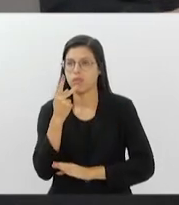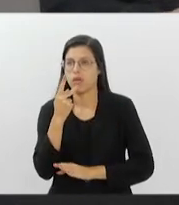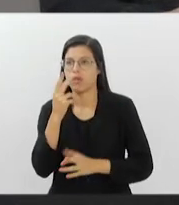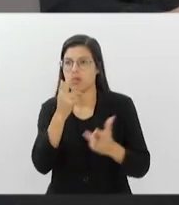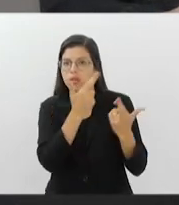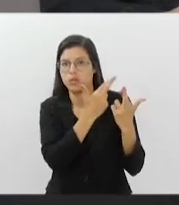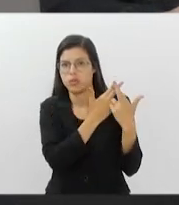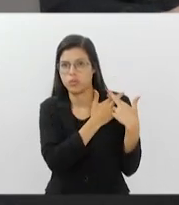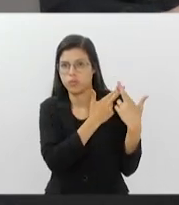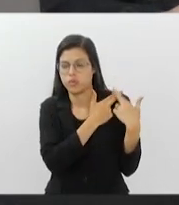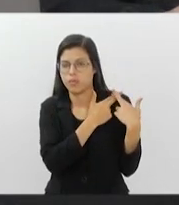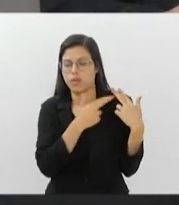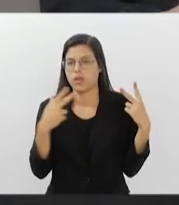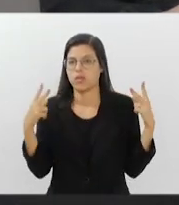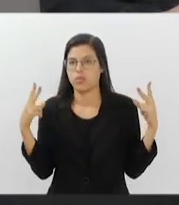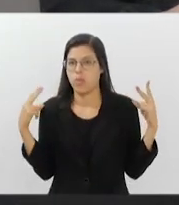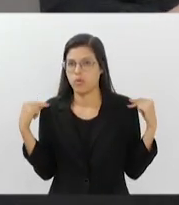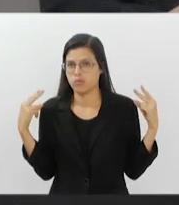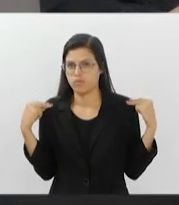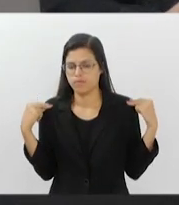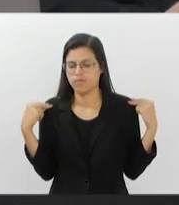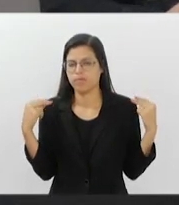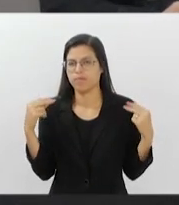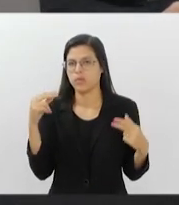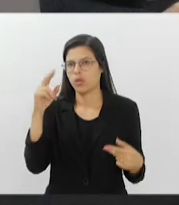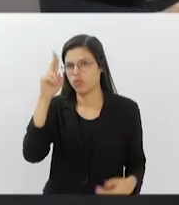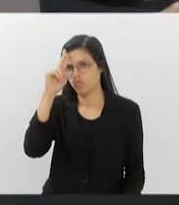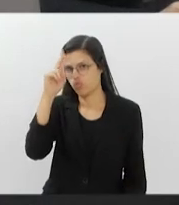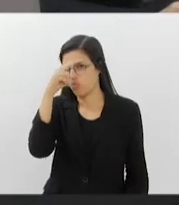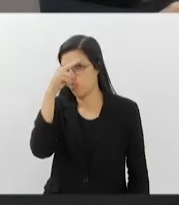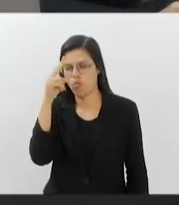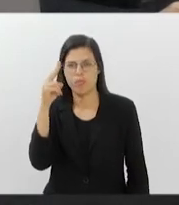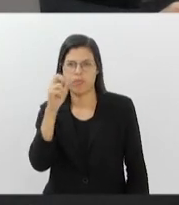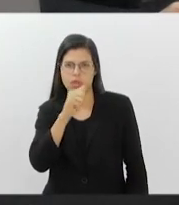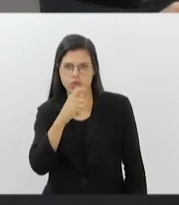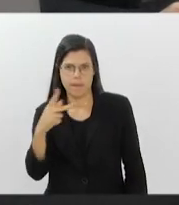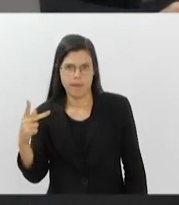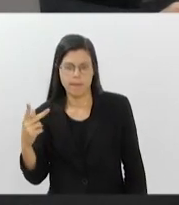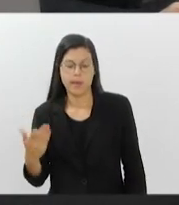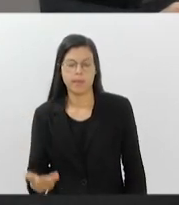motorista aplicativo. Então, se tivesse mais uma emenda,